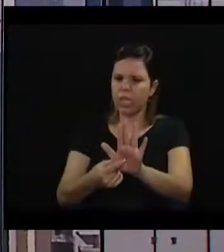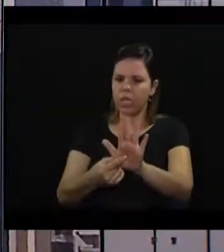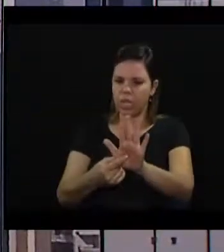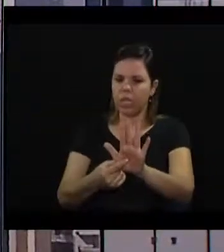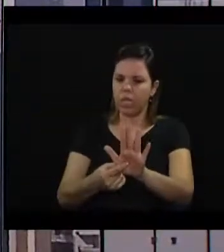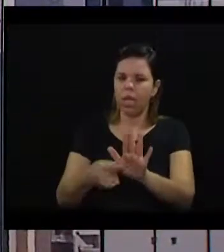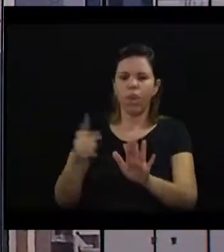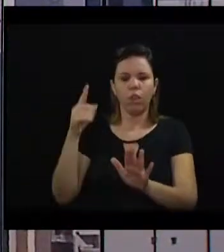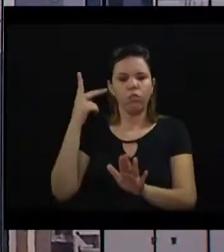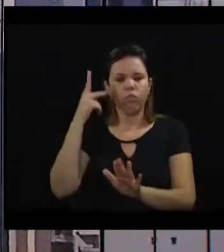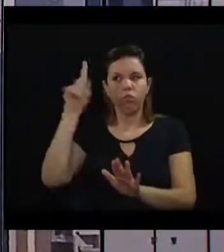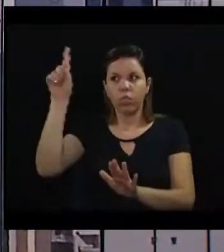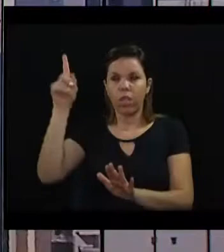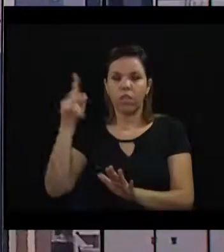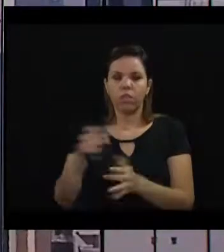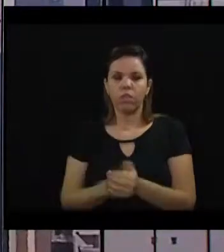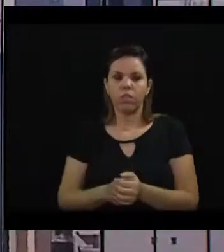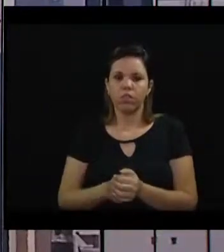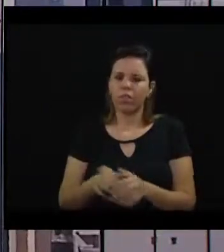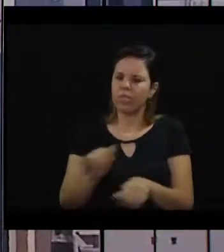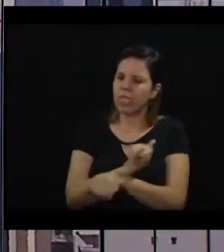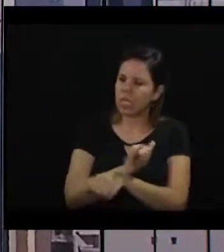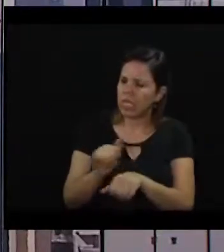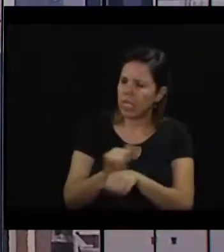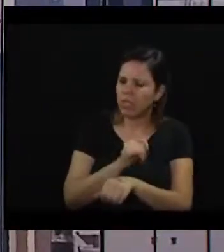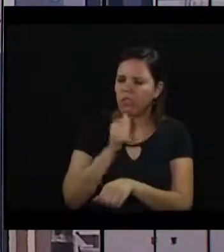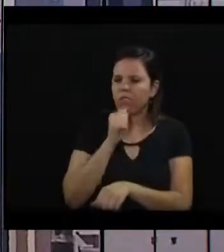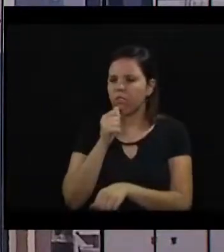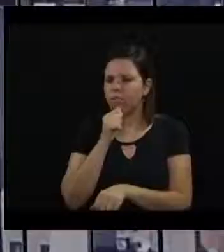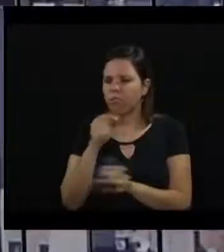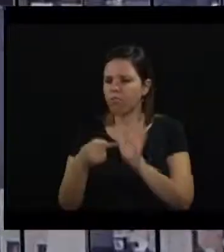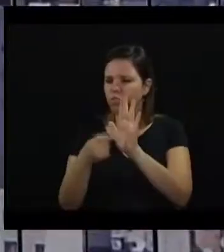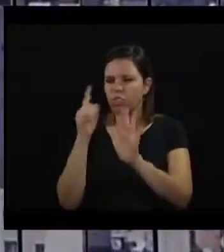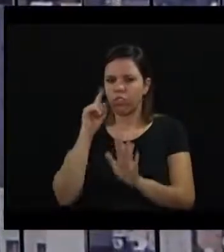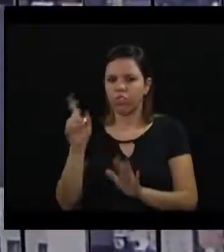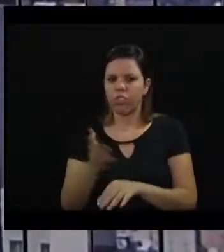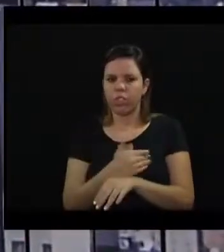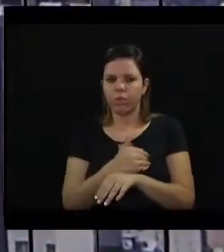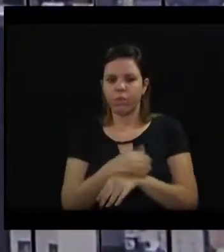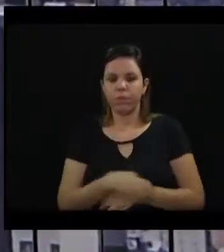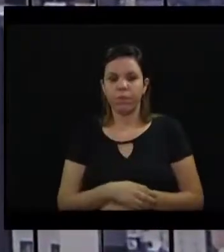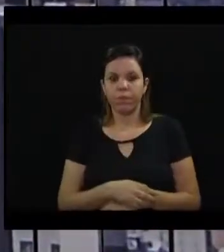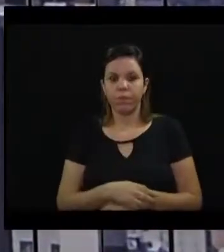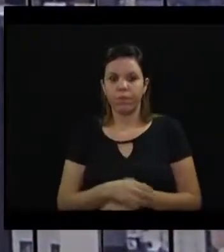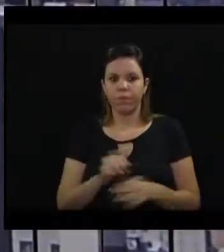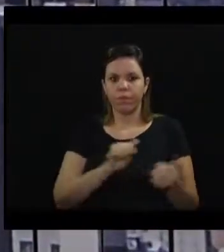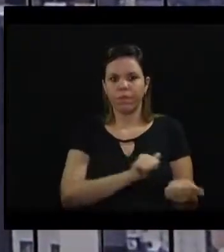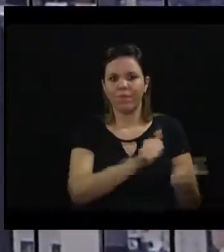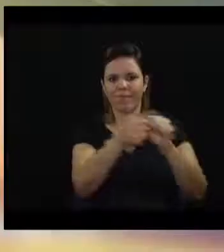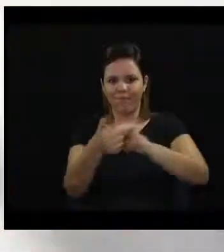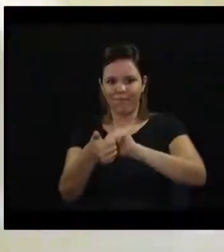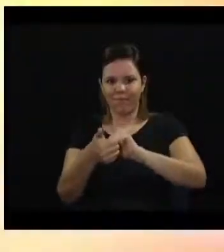com antecedência por estratégia da organização. Vamos lá para o esporte agora?